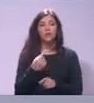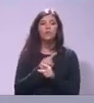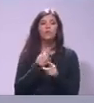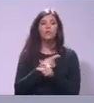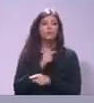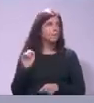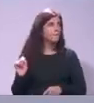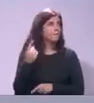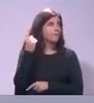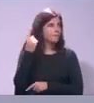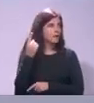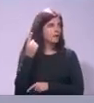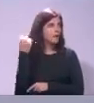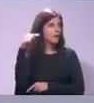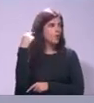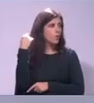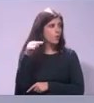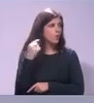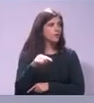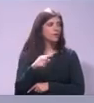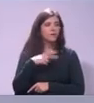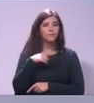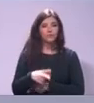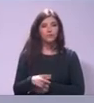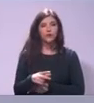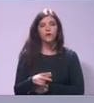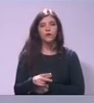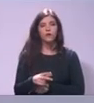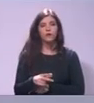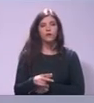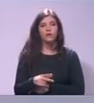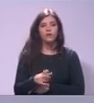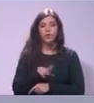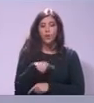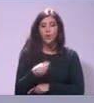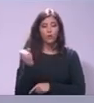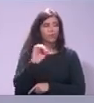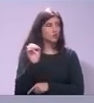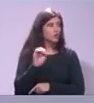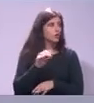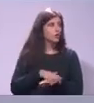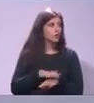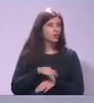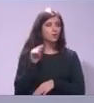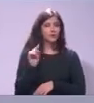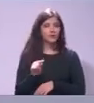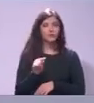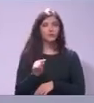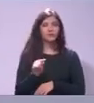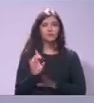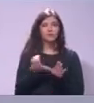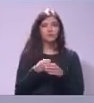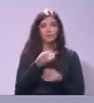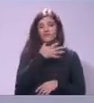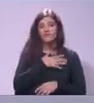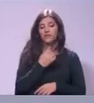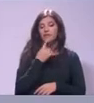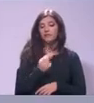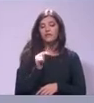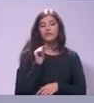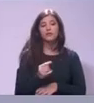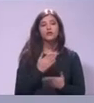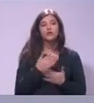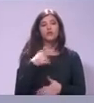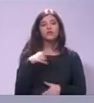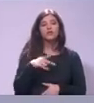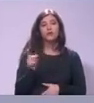pioneira e inédita no futebol e pouco vulgar em todo o mundo ela fazia parte da cartilha dizer que isso não é só em